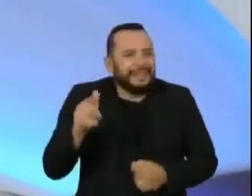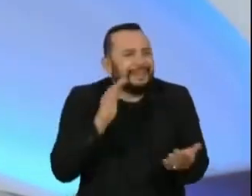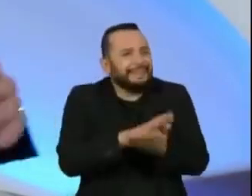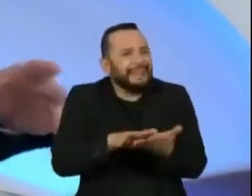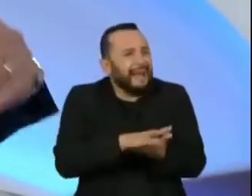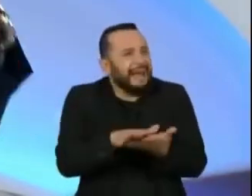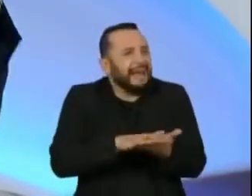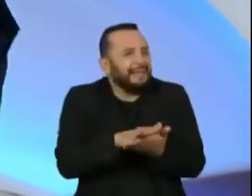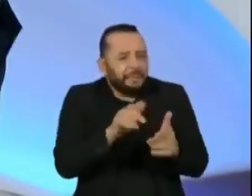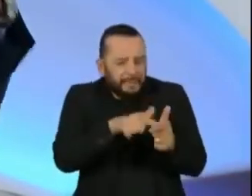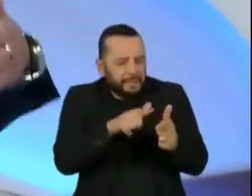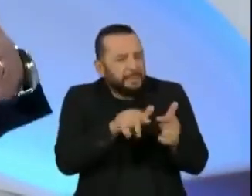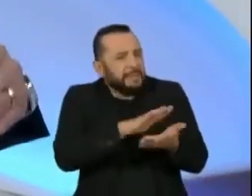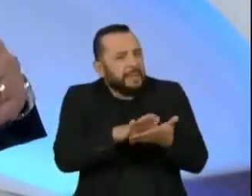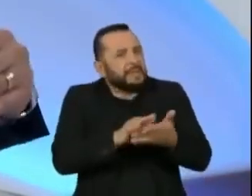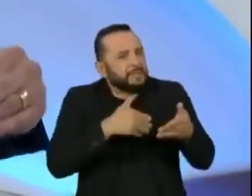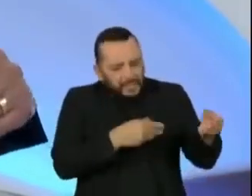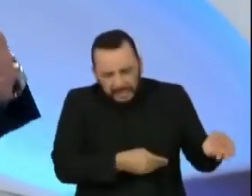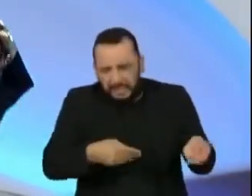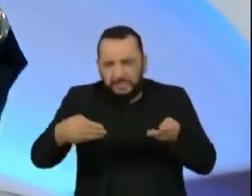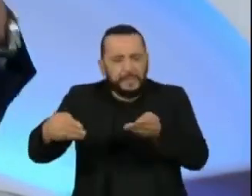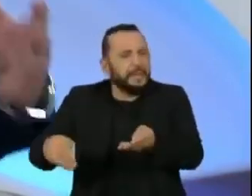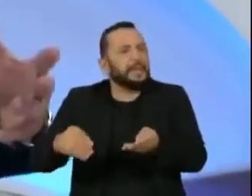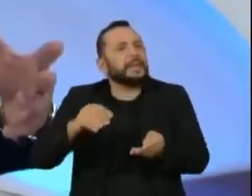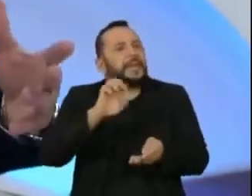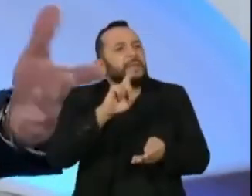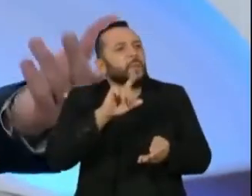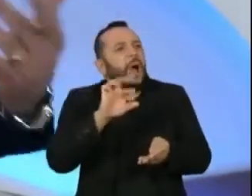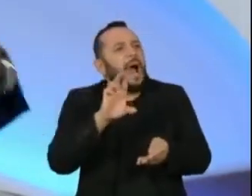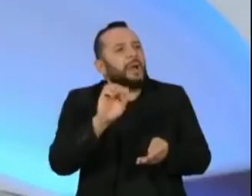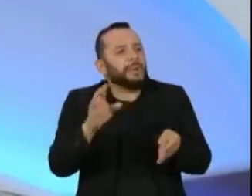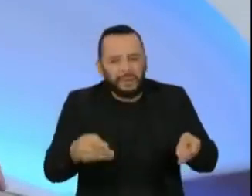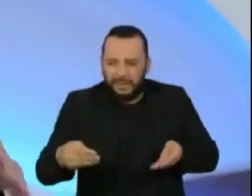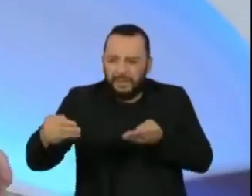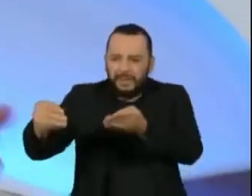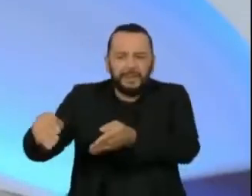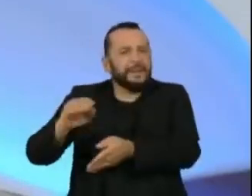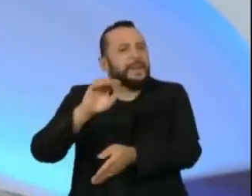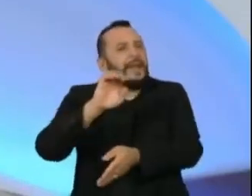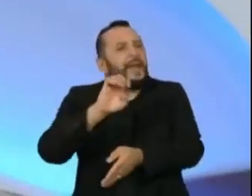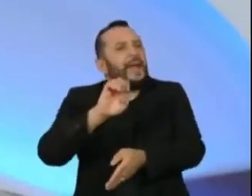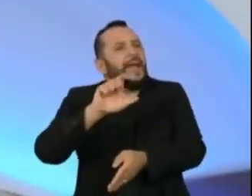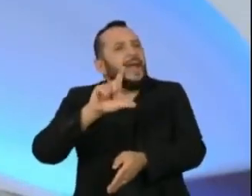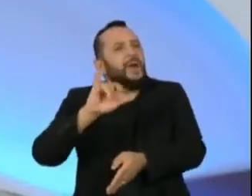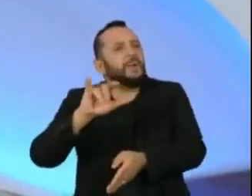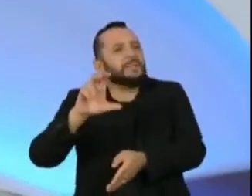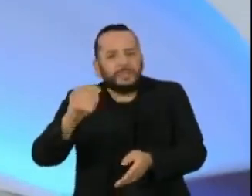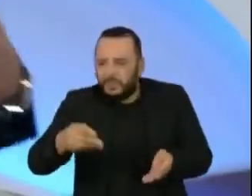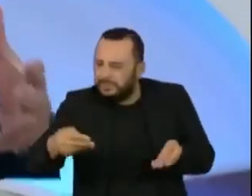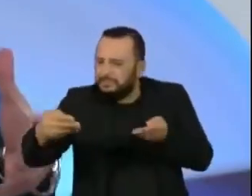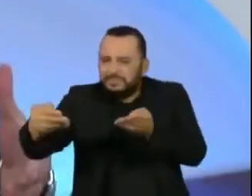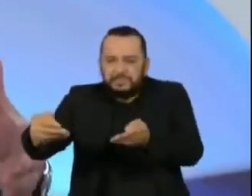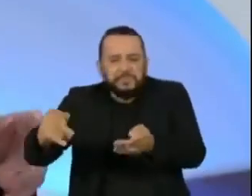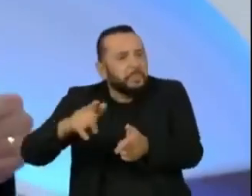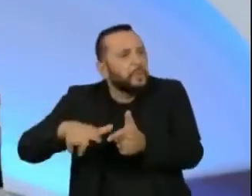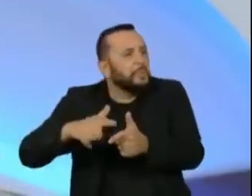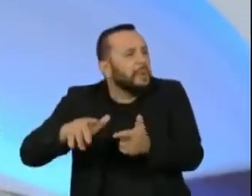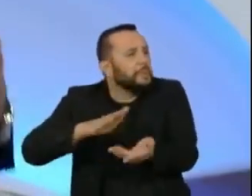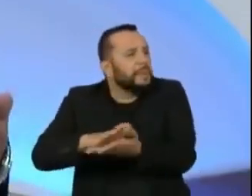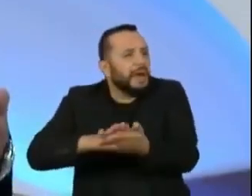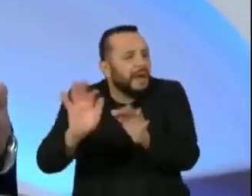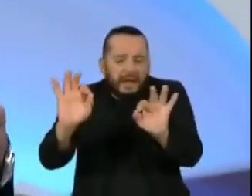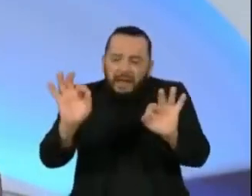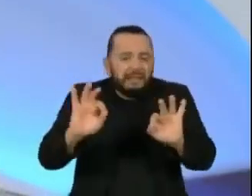o Pazuello, o Pazuello encaminhou para o Elcio, que o Elcio investigou e que ele teve um entendimento que não existia nenhum problema.